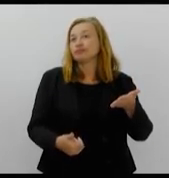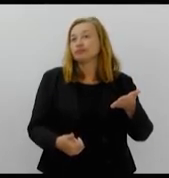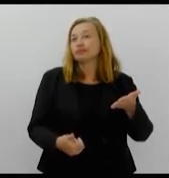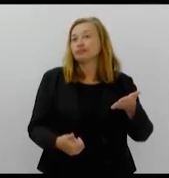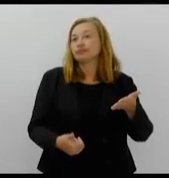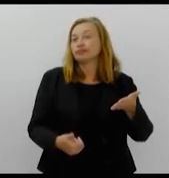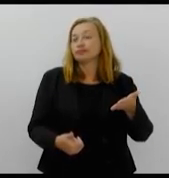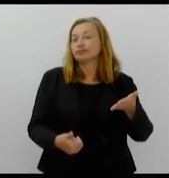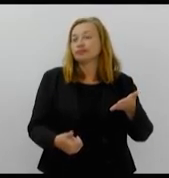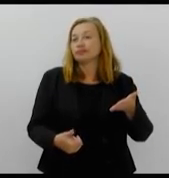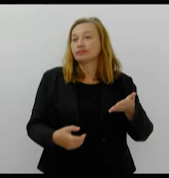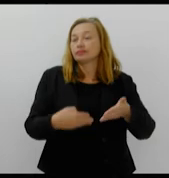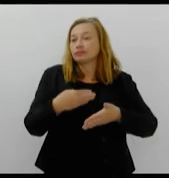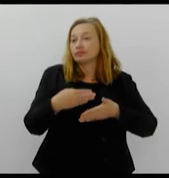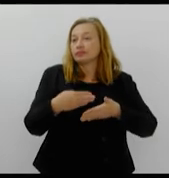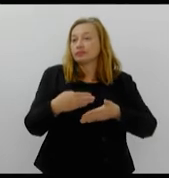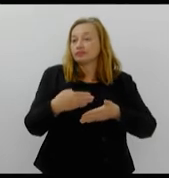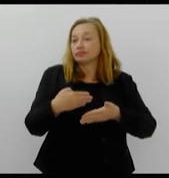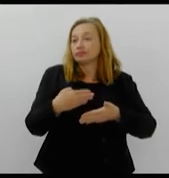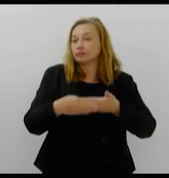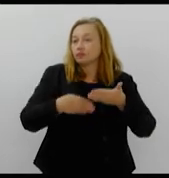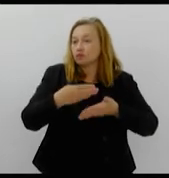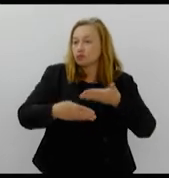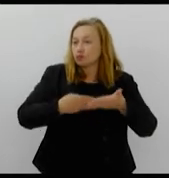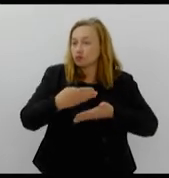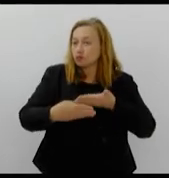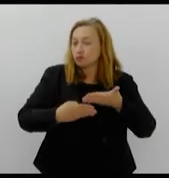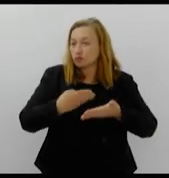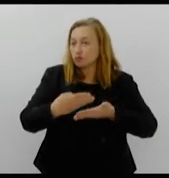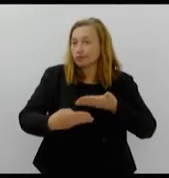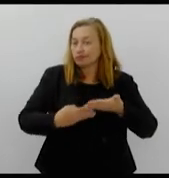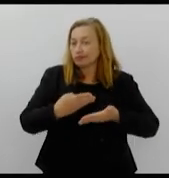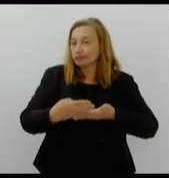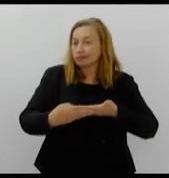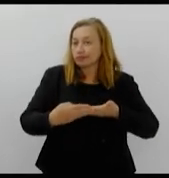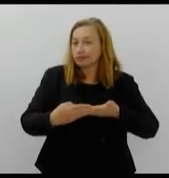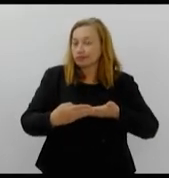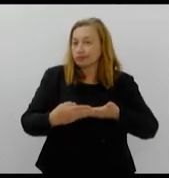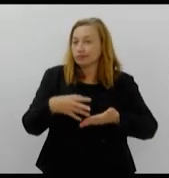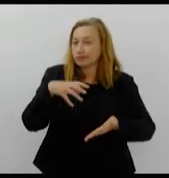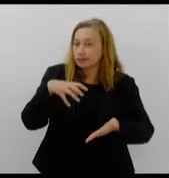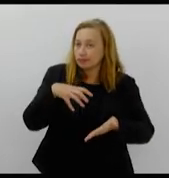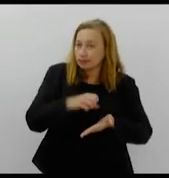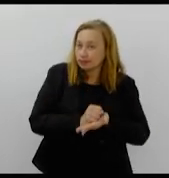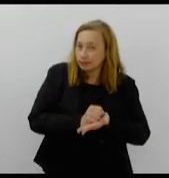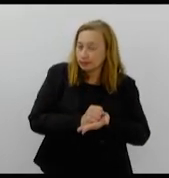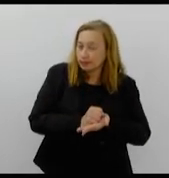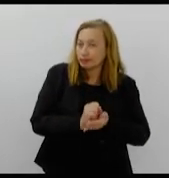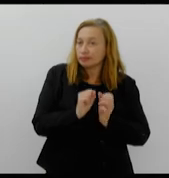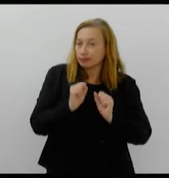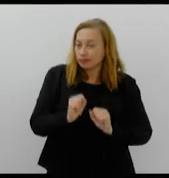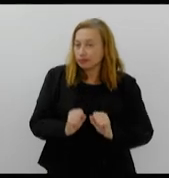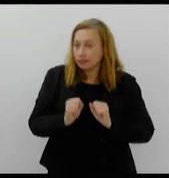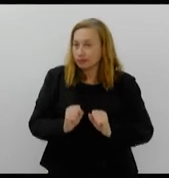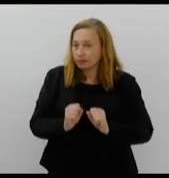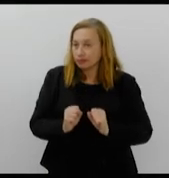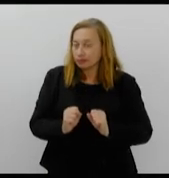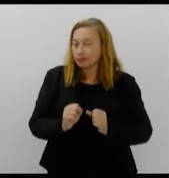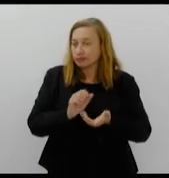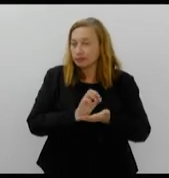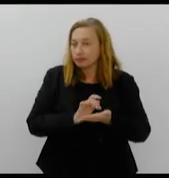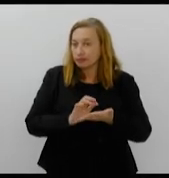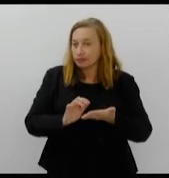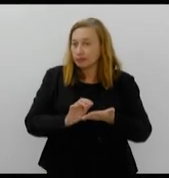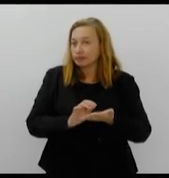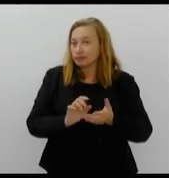arrolados em sistemas, né, de registro que possa ser digitalizado